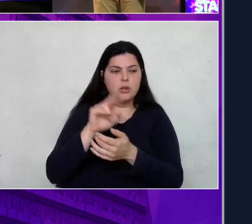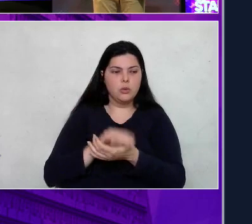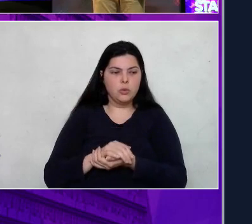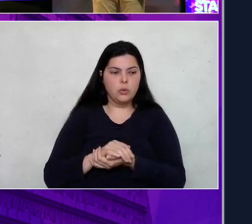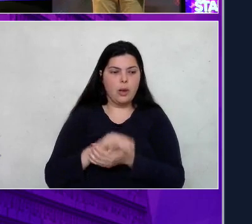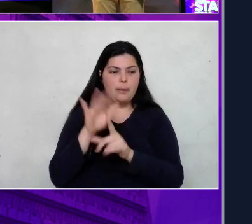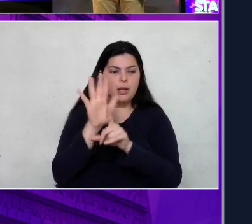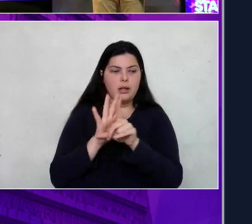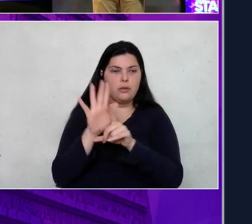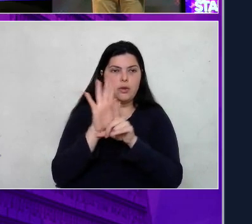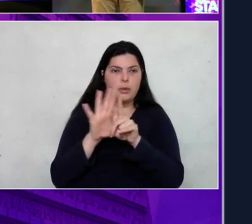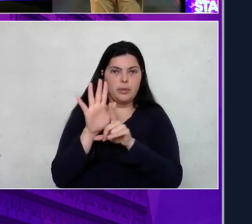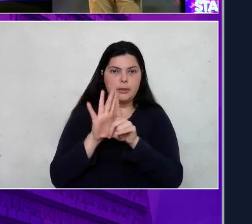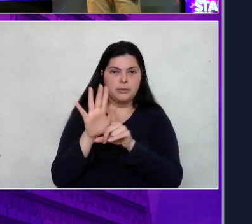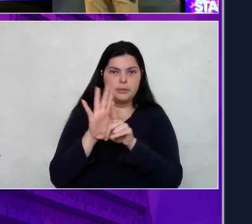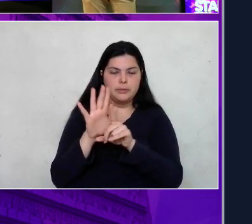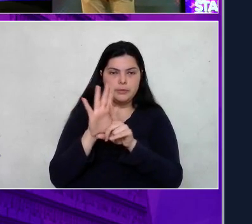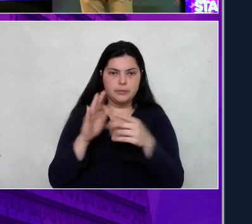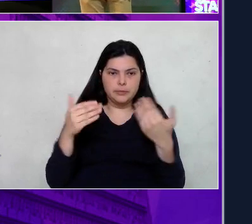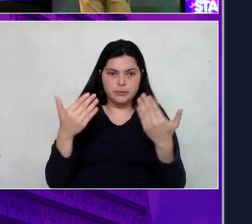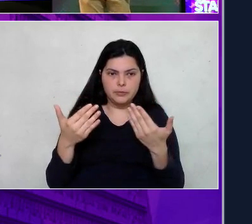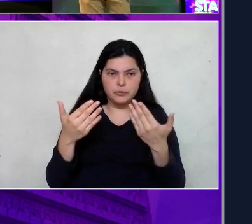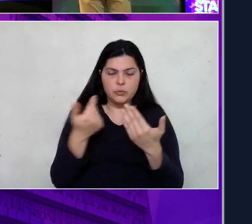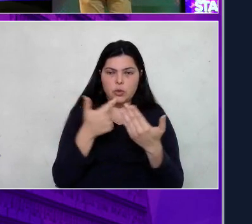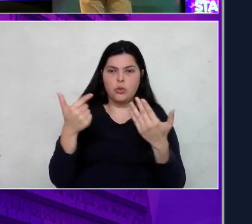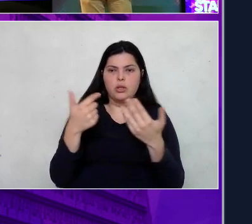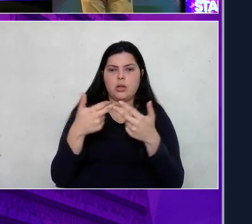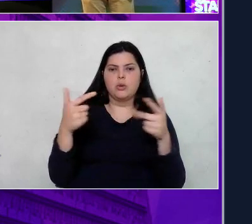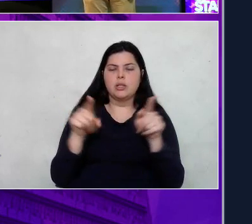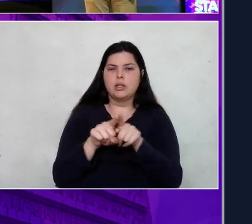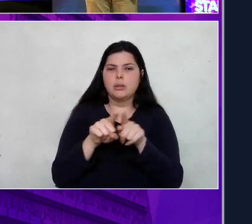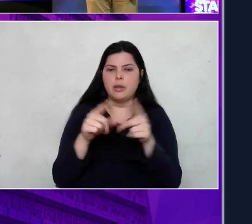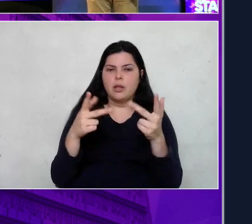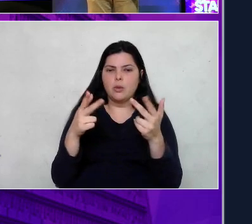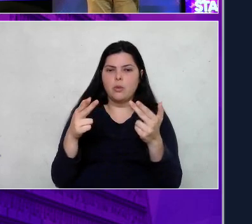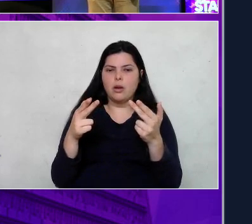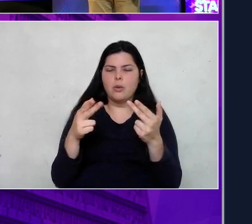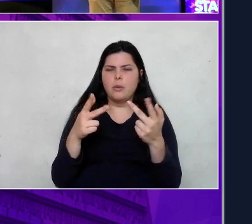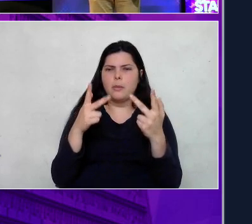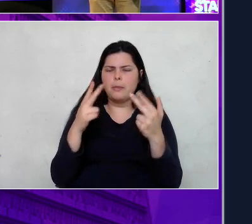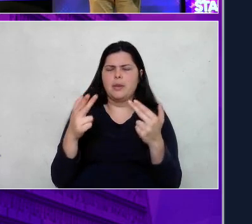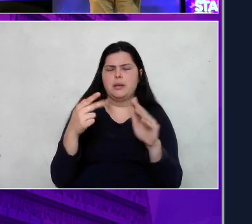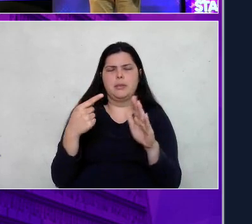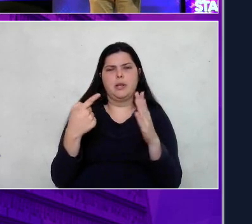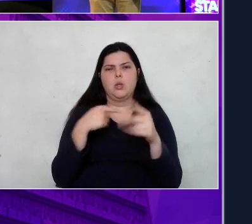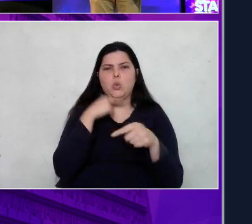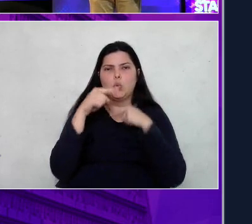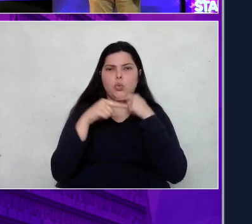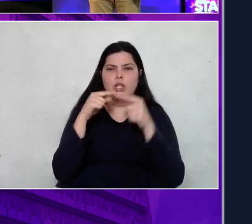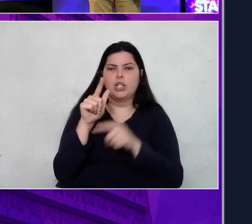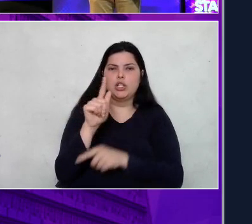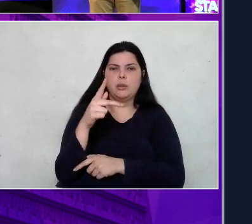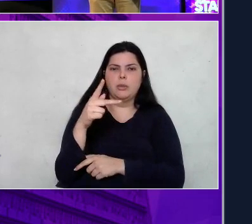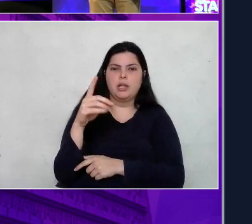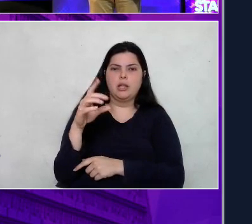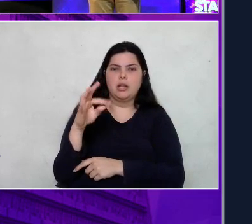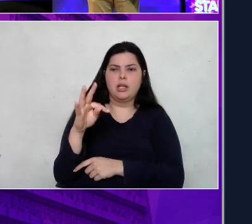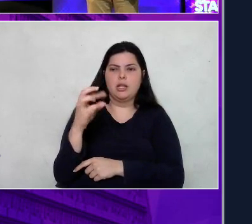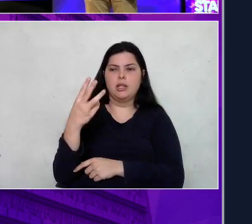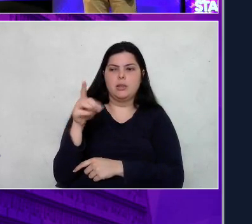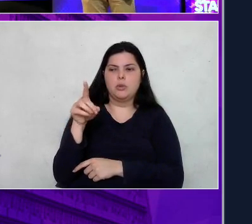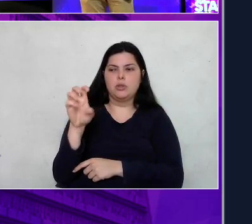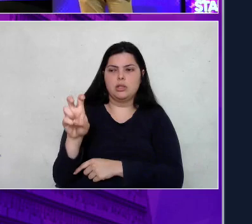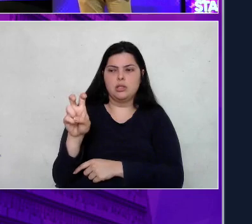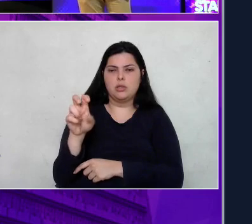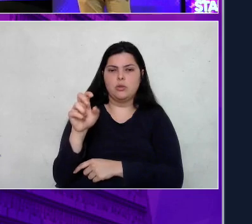né? E tem um outro ponto também, a mesma pergunta no GPT 3.5 feita no 4